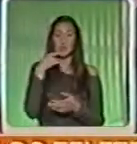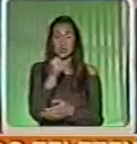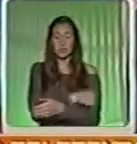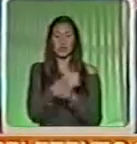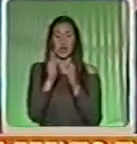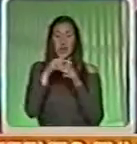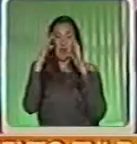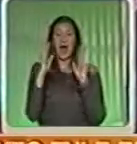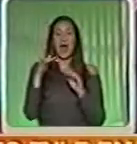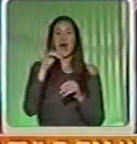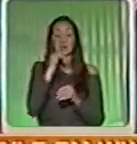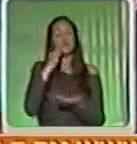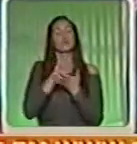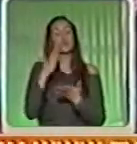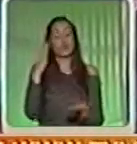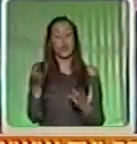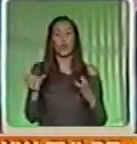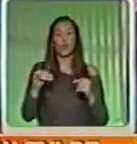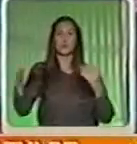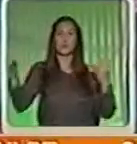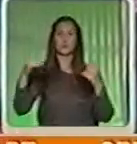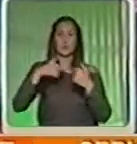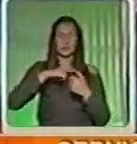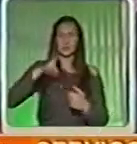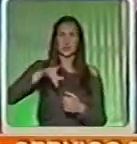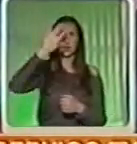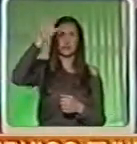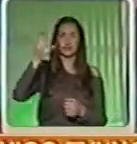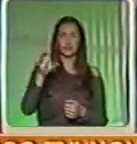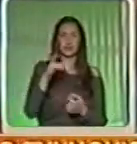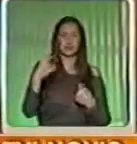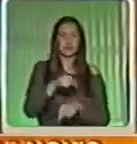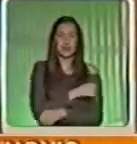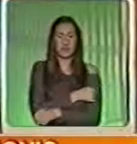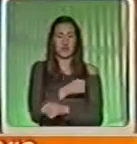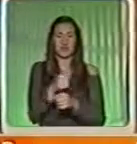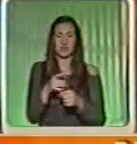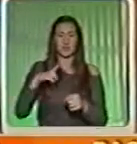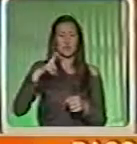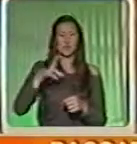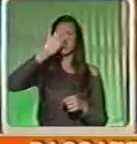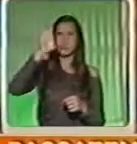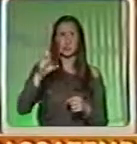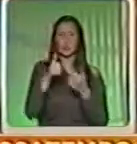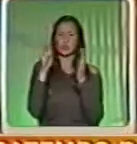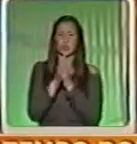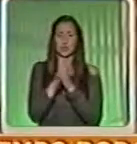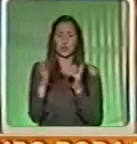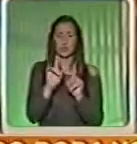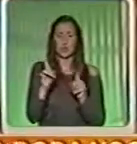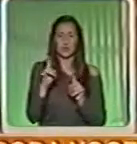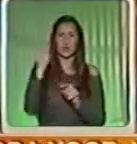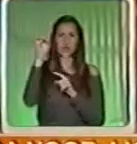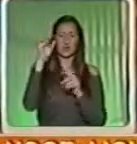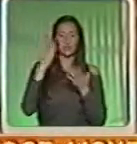do Algarve ou a esta mostra vão doces conventuais de todo o país? Porque há conventos todo o país, em não, todo exatamente. O país. Não? Não exatamente. É do sul.